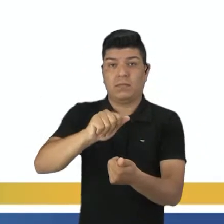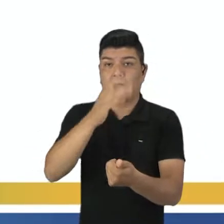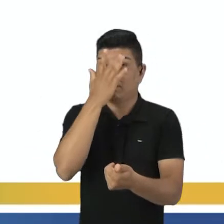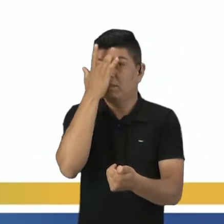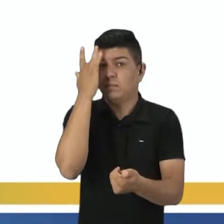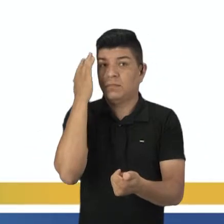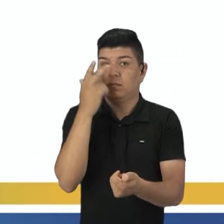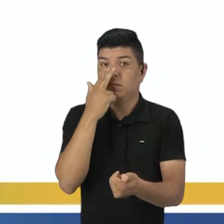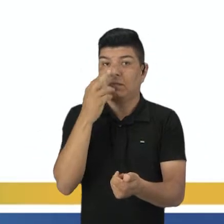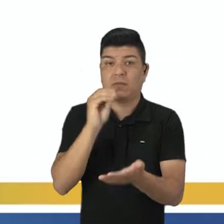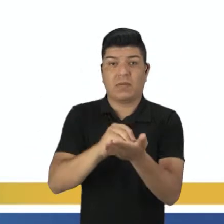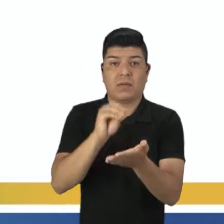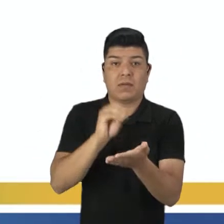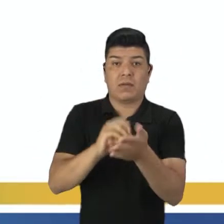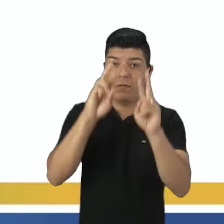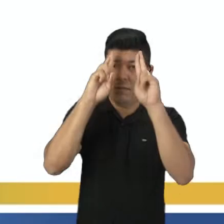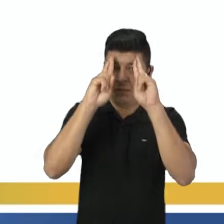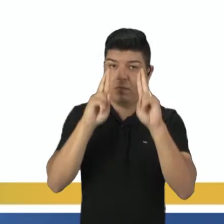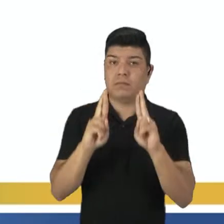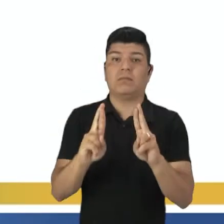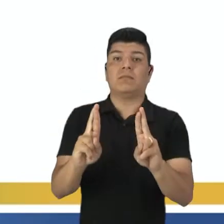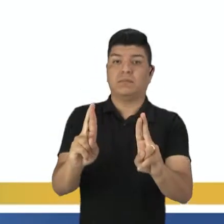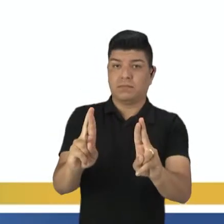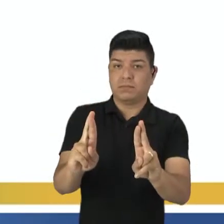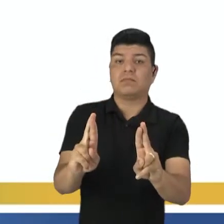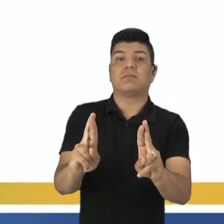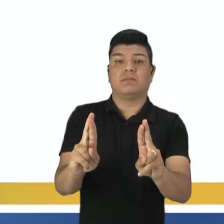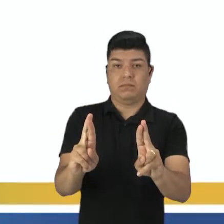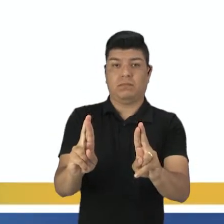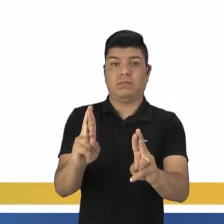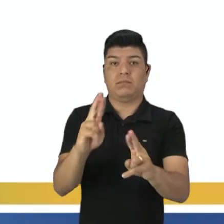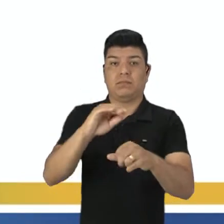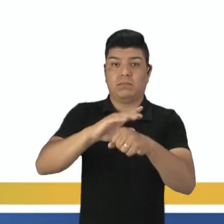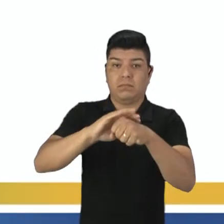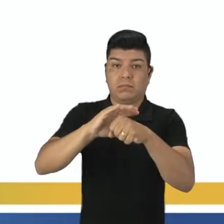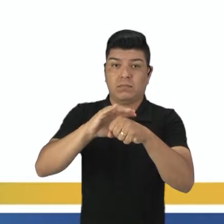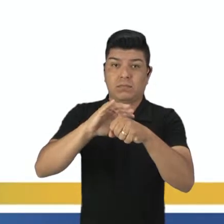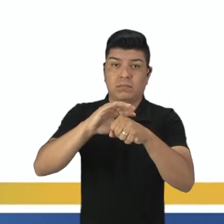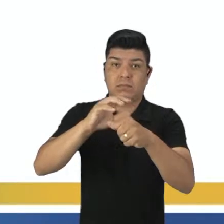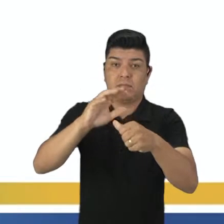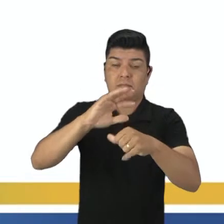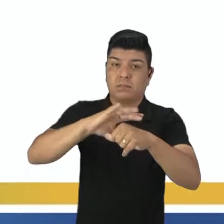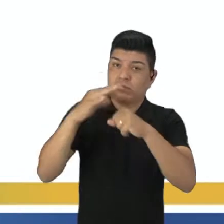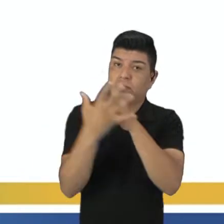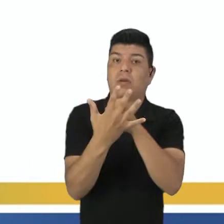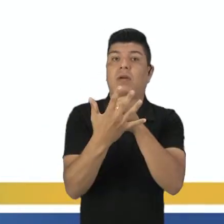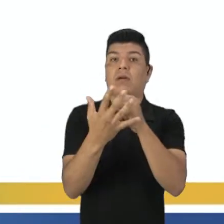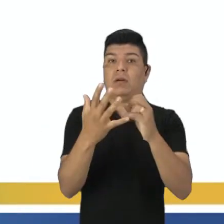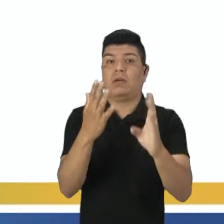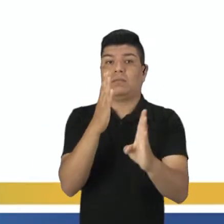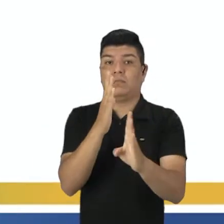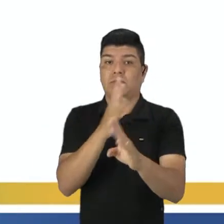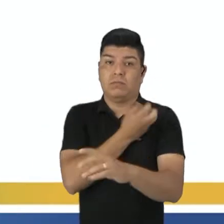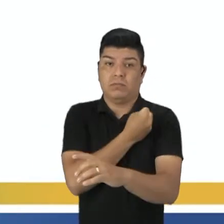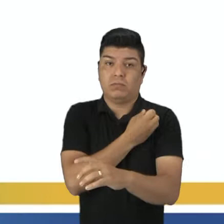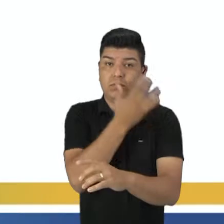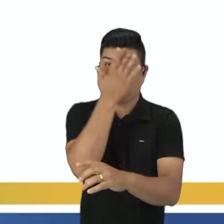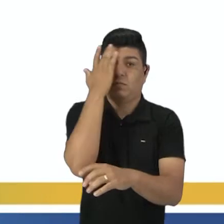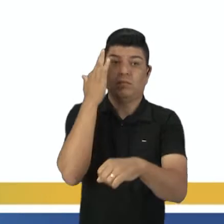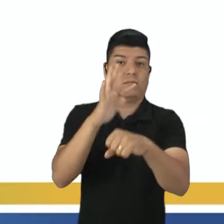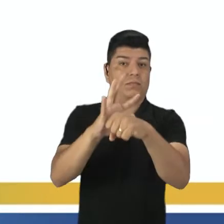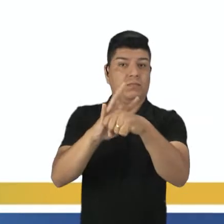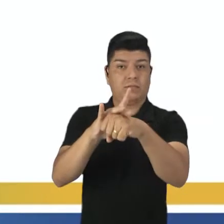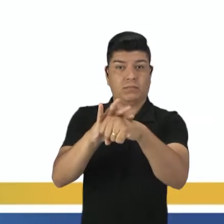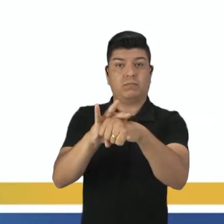pessoas desrespeitam as medidas de prevenção contra a Covid-19, nós podemos estimar que os números de infectados